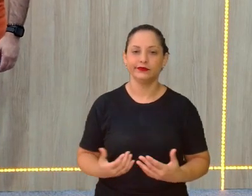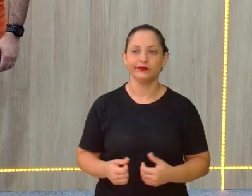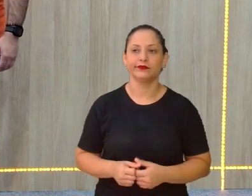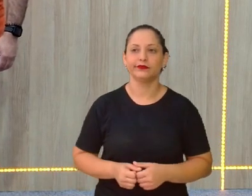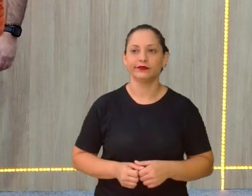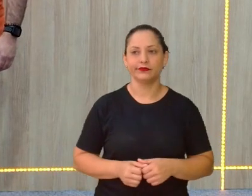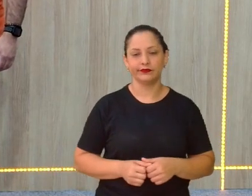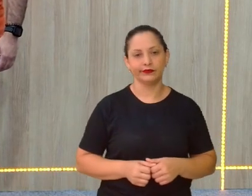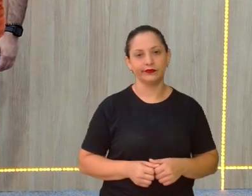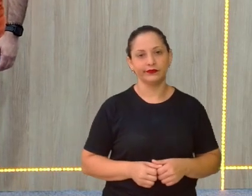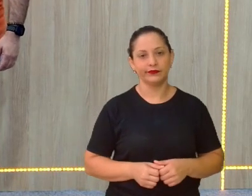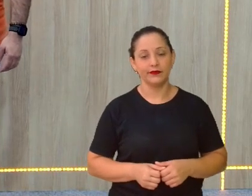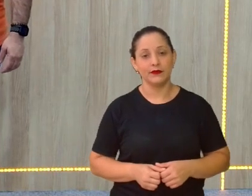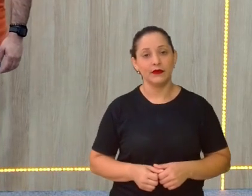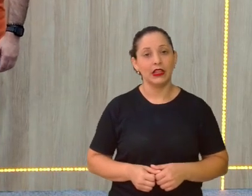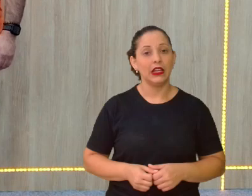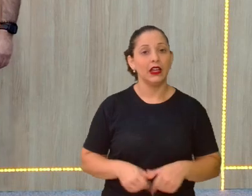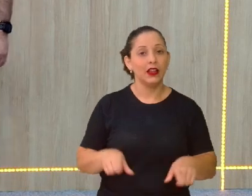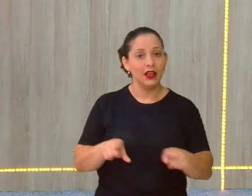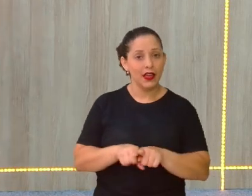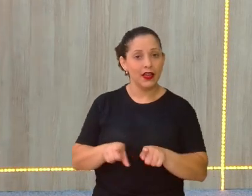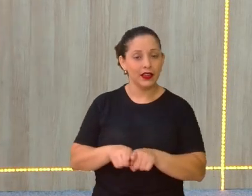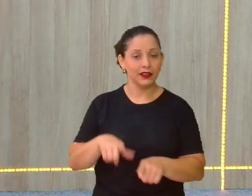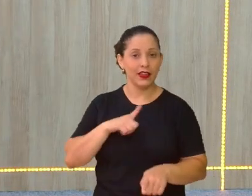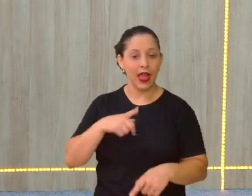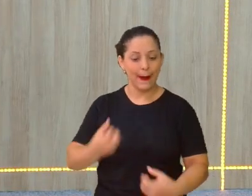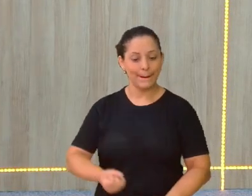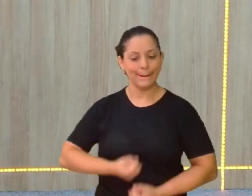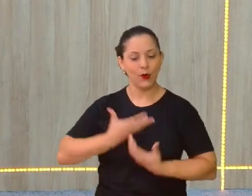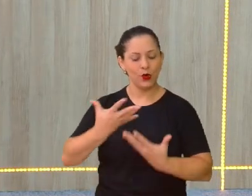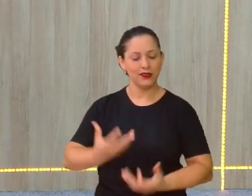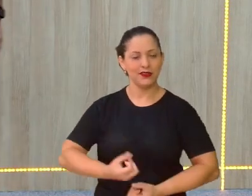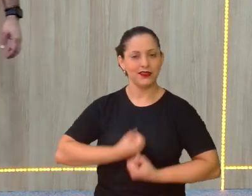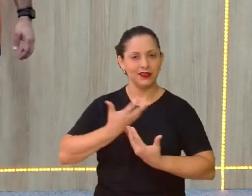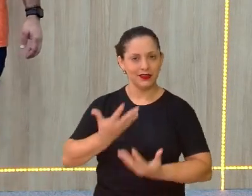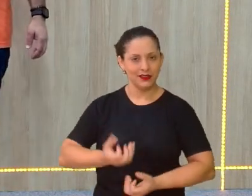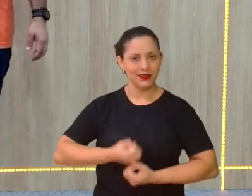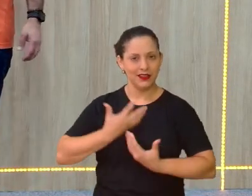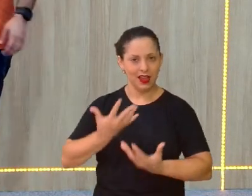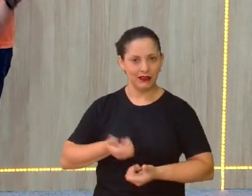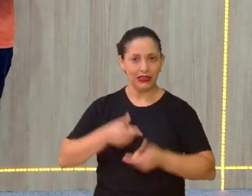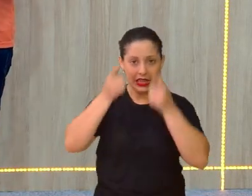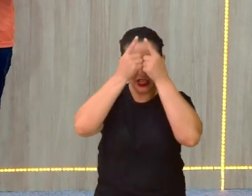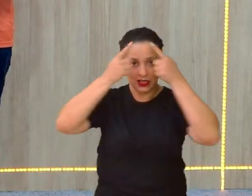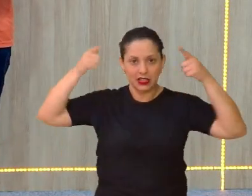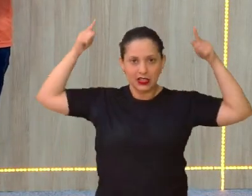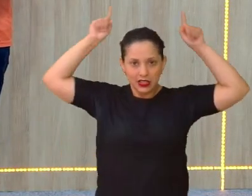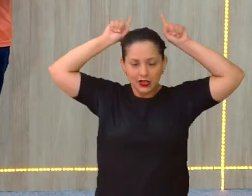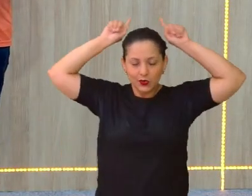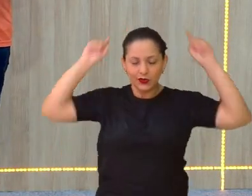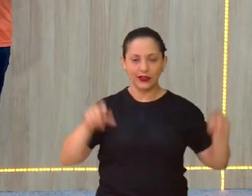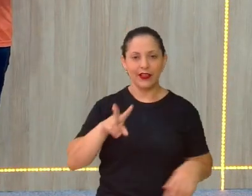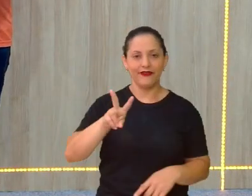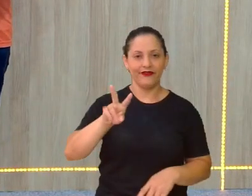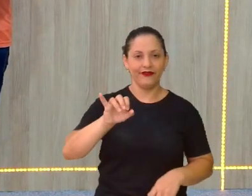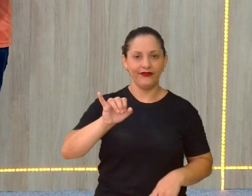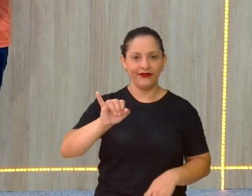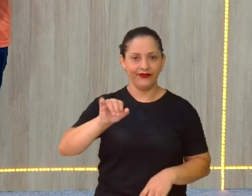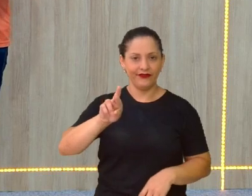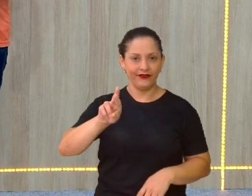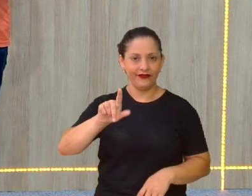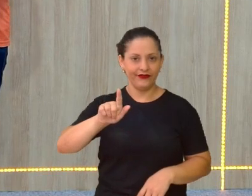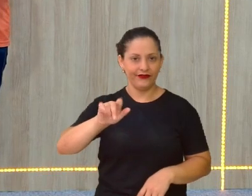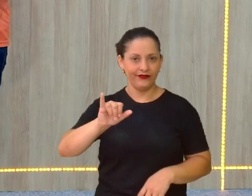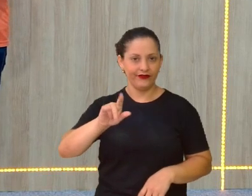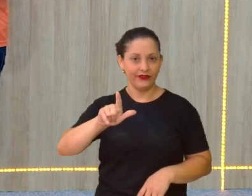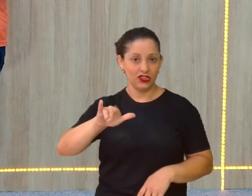Então, através da poesia de Vigílio, né, que foi um dos grandes poetas gregos, inclusive é ele que, se não me falha a